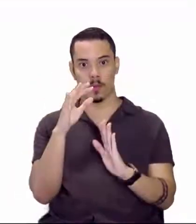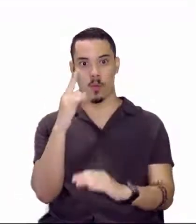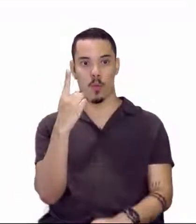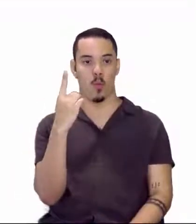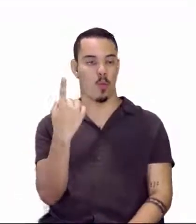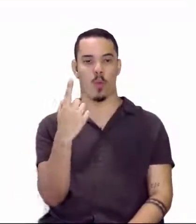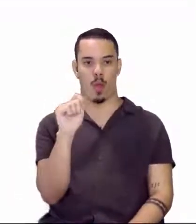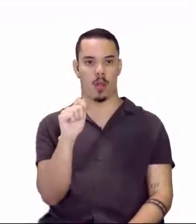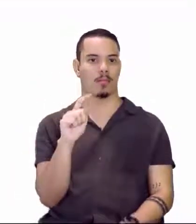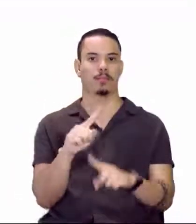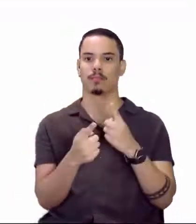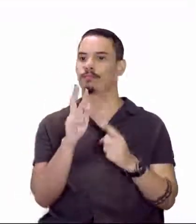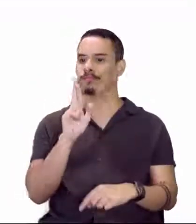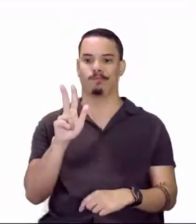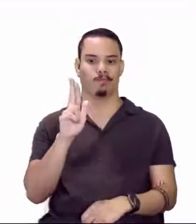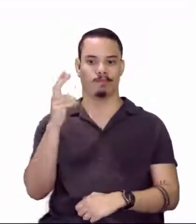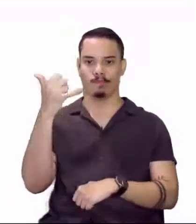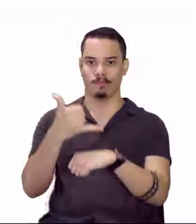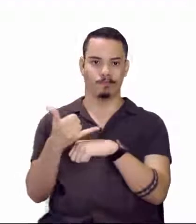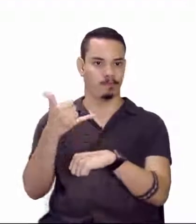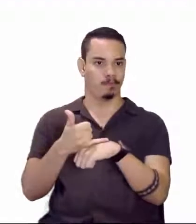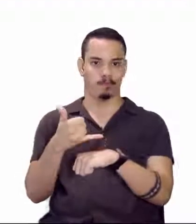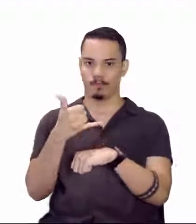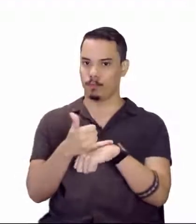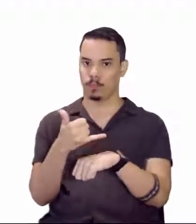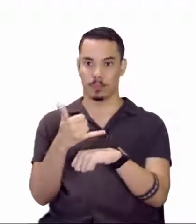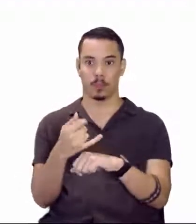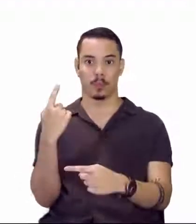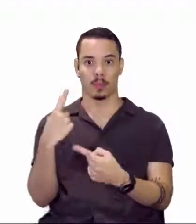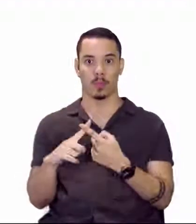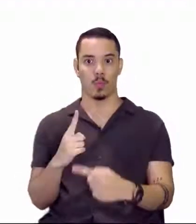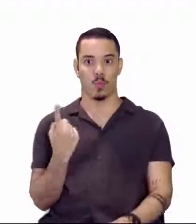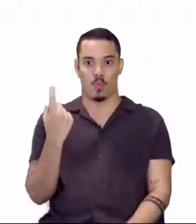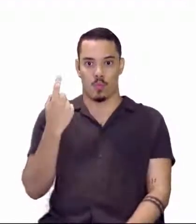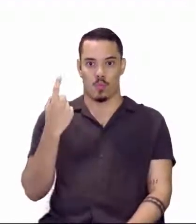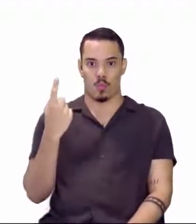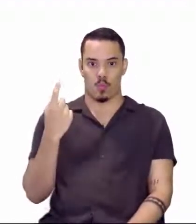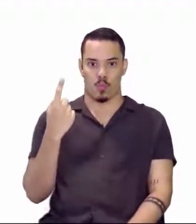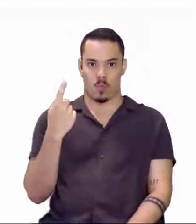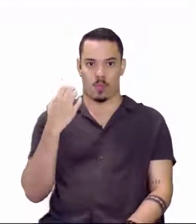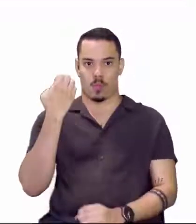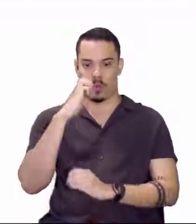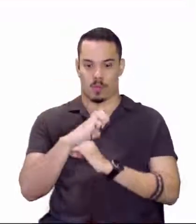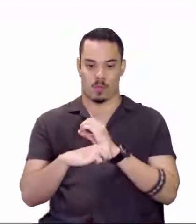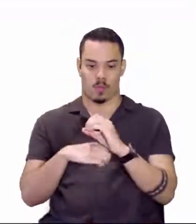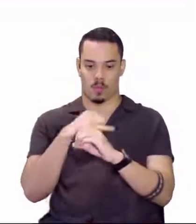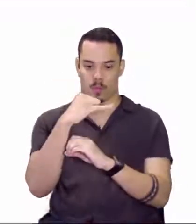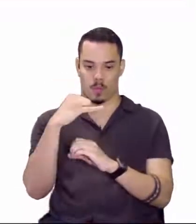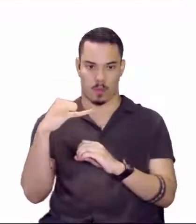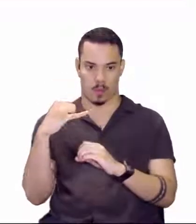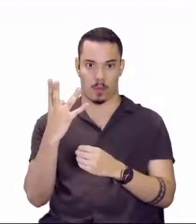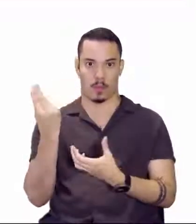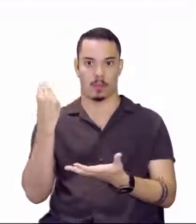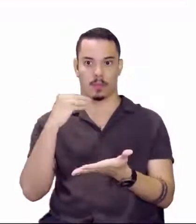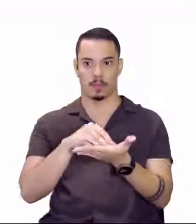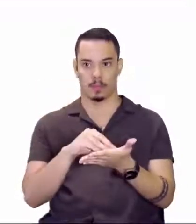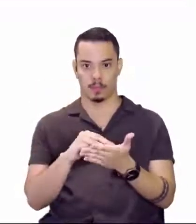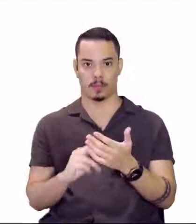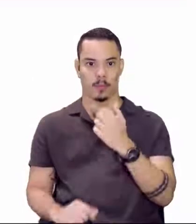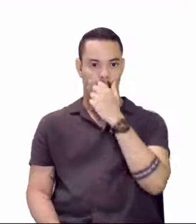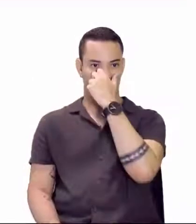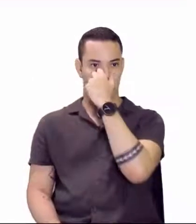é um metal, devido a ele ter só um elétron, por isso que ele se encontra lá na tabela periódica no